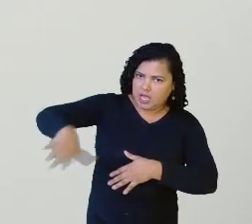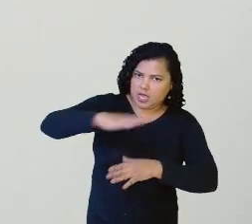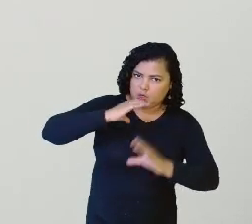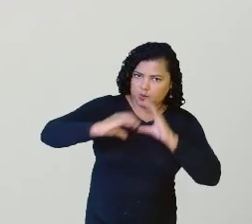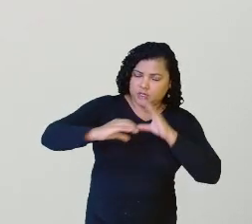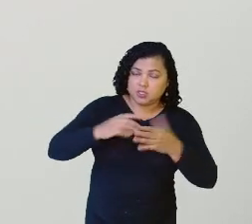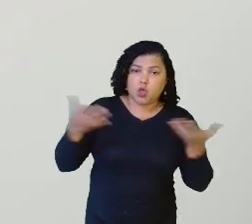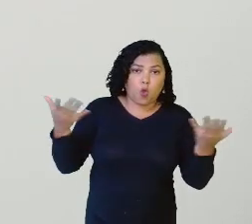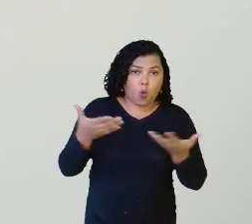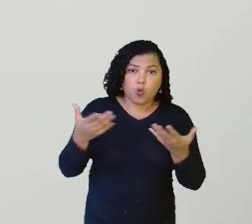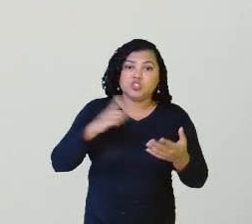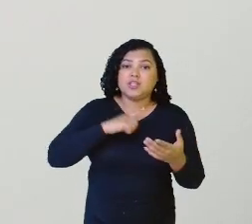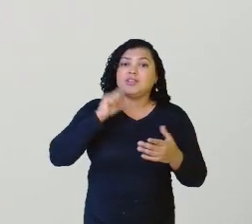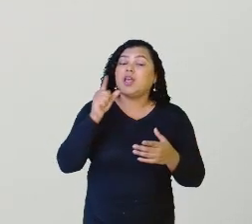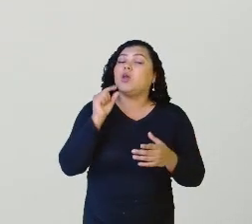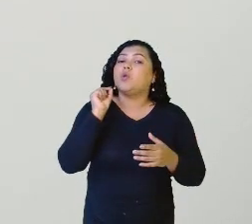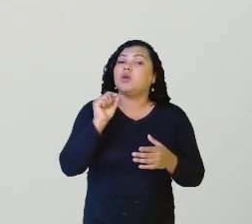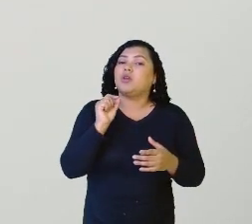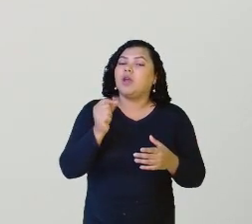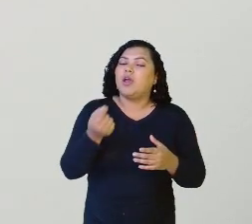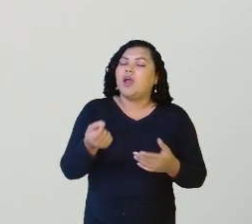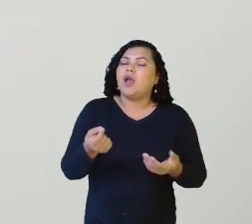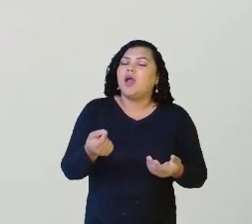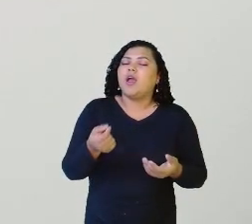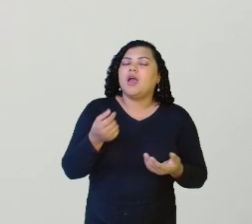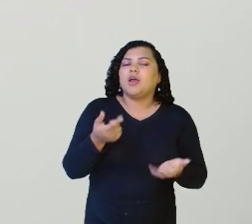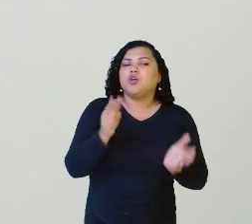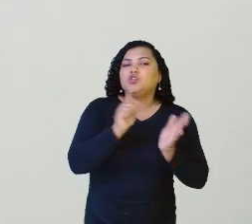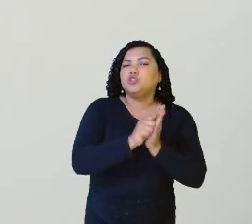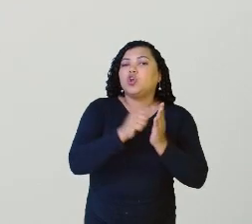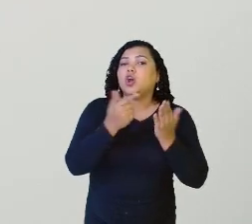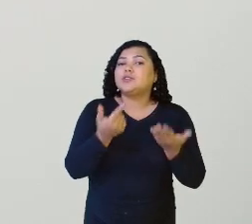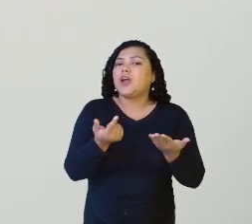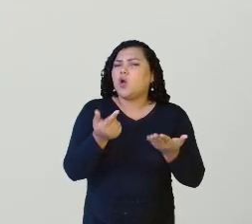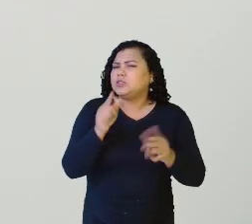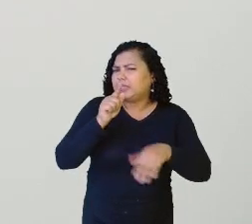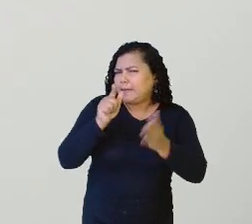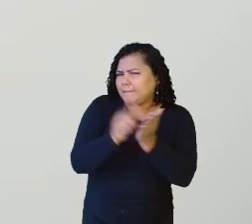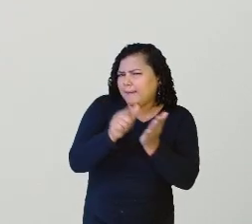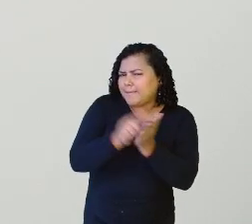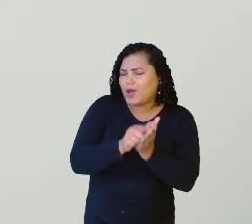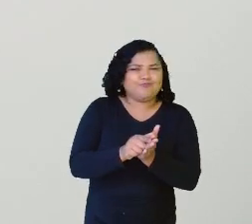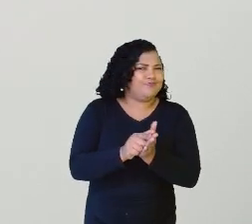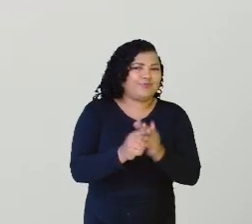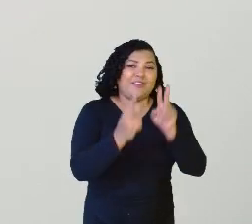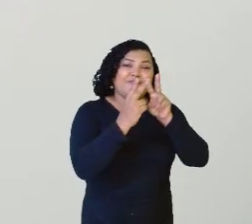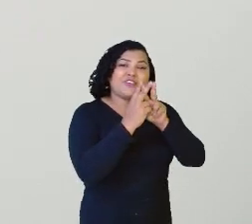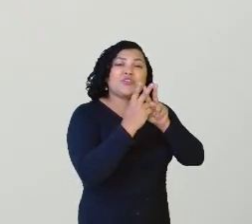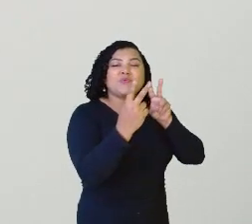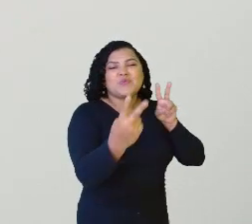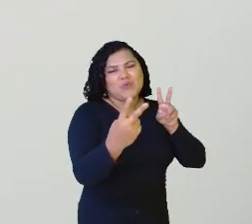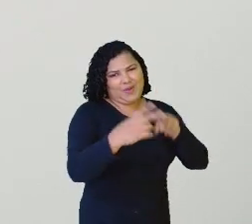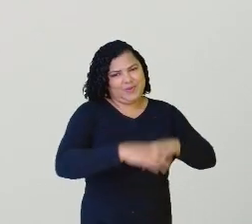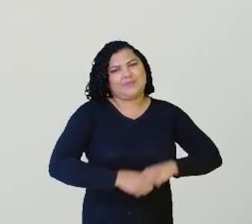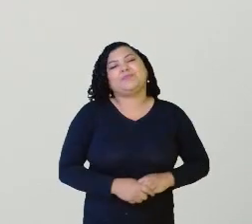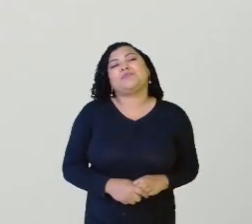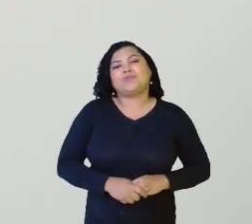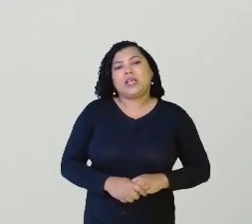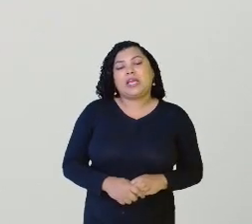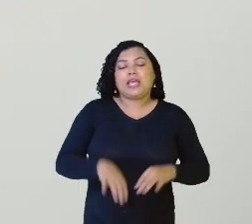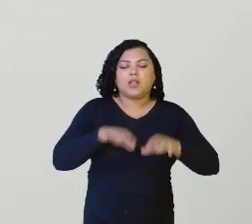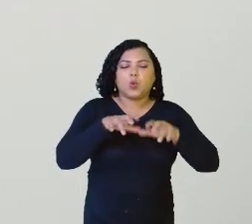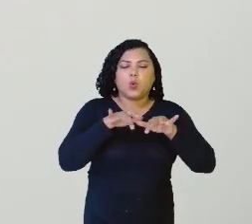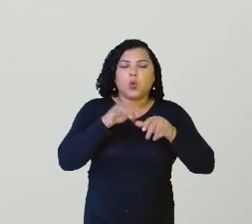já podemos encontrar, e aí inclusive é bem familiar, o jornal virtual, o jornal que já estão